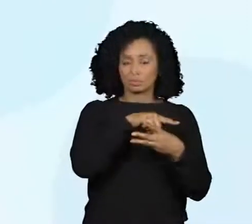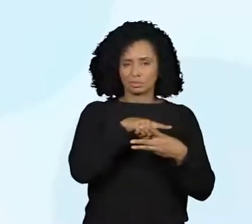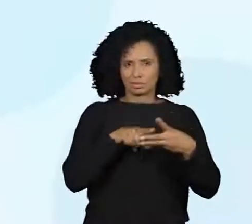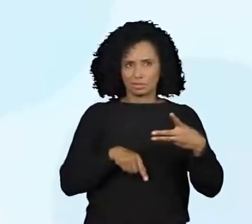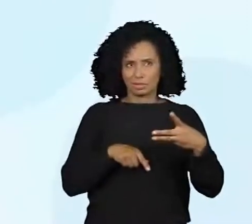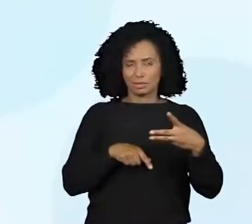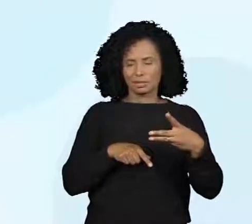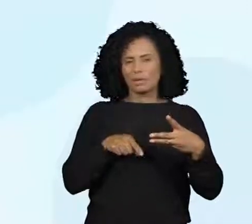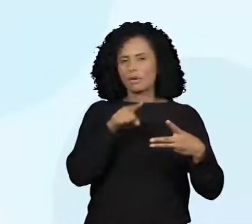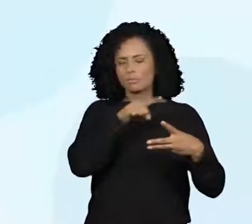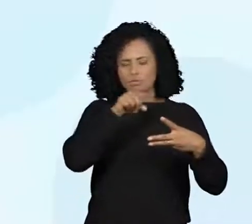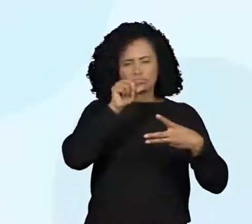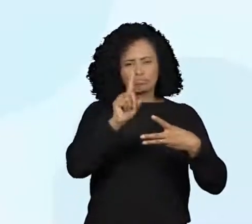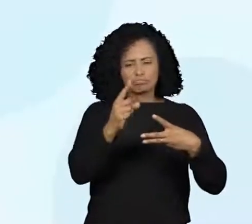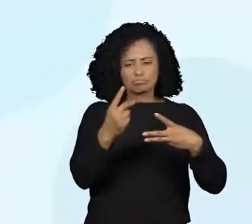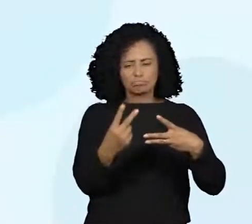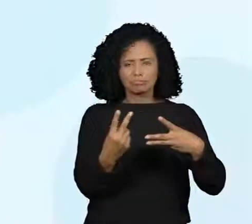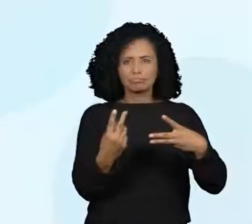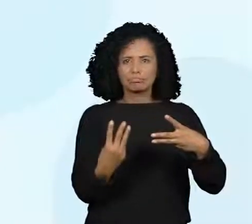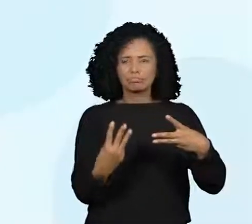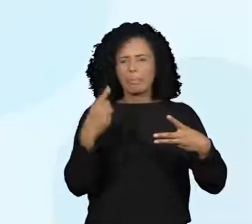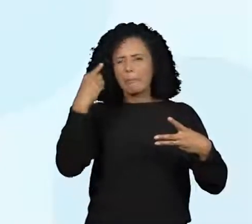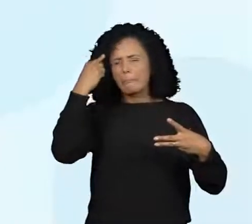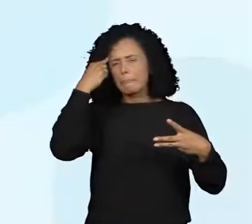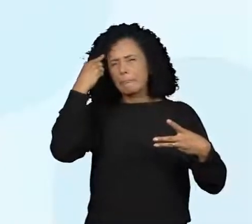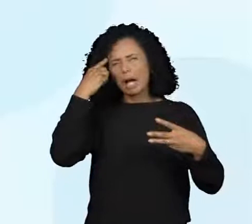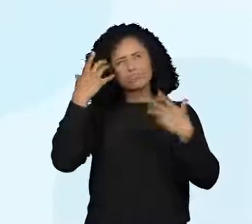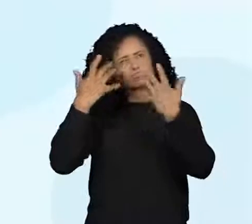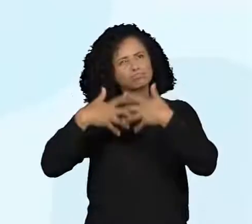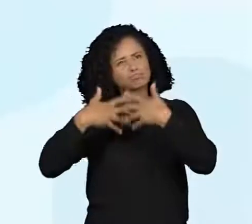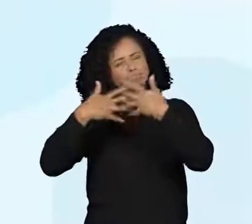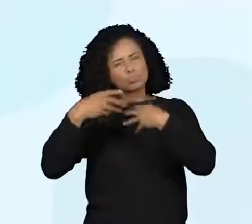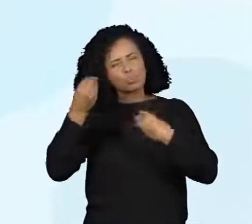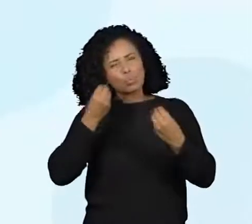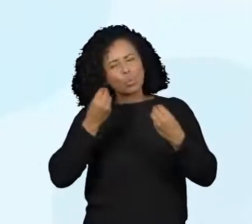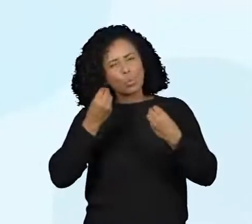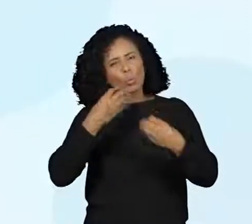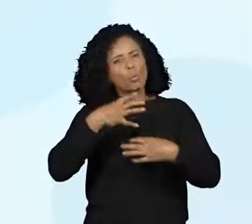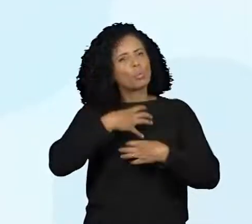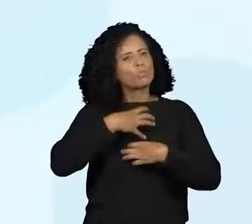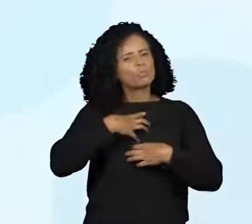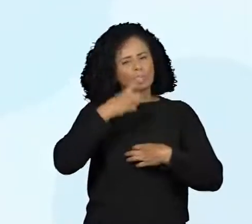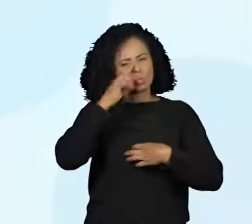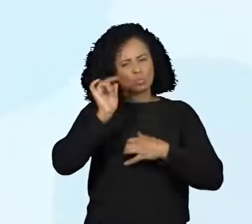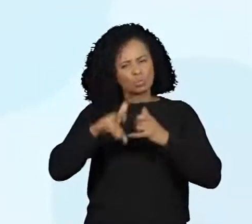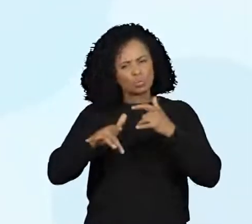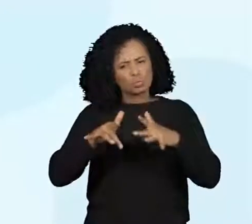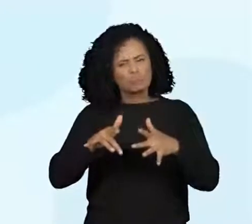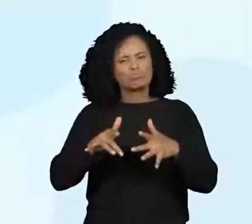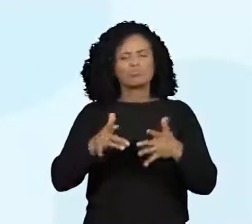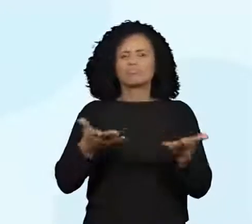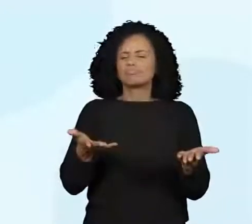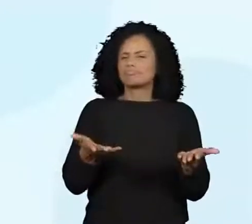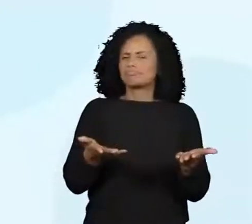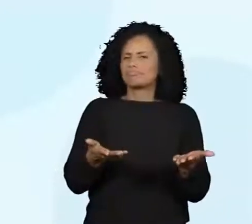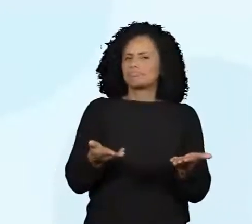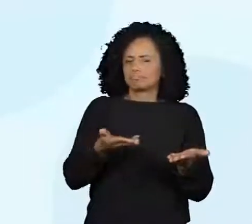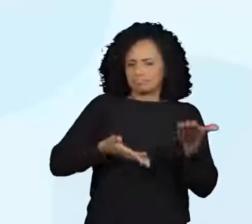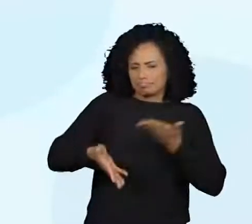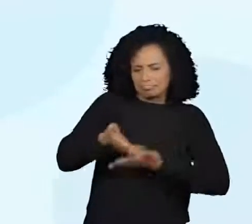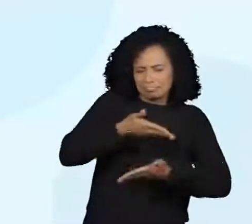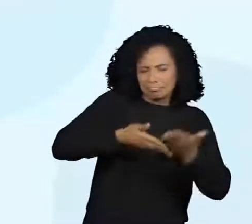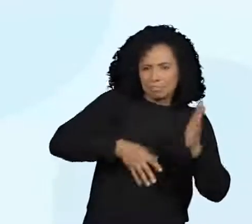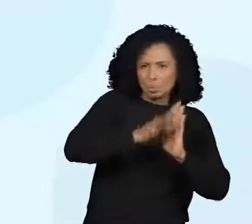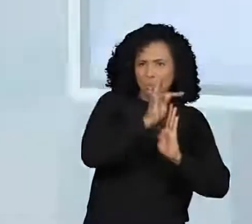a pensar um pouco mais claro a respeito desse texto, que tem bastante informação, né, pessoal? Então,